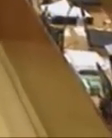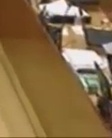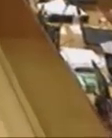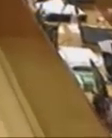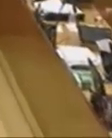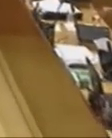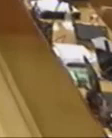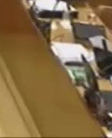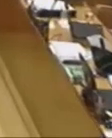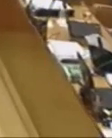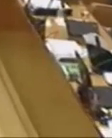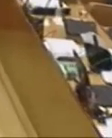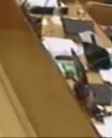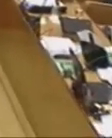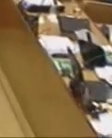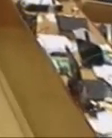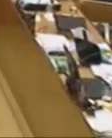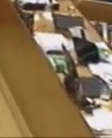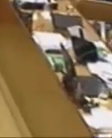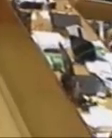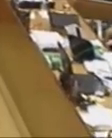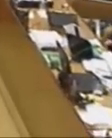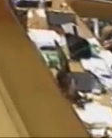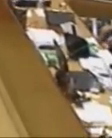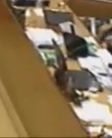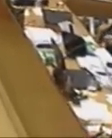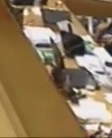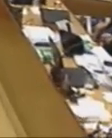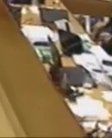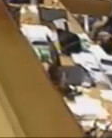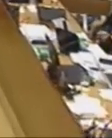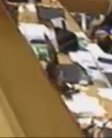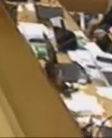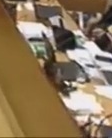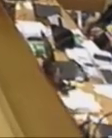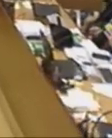Aos poucos, os ministros deixam o plenário. Parede de mármore claro ao fundo.